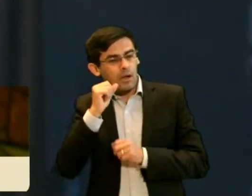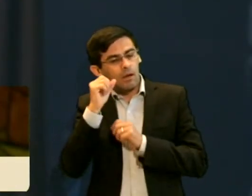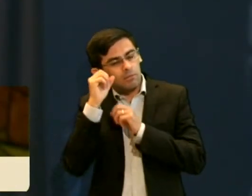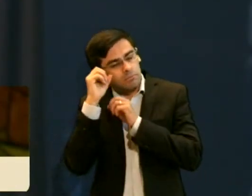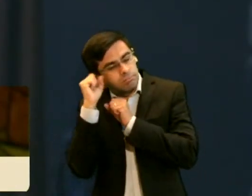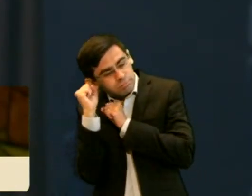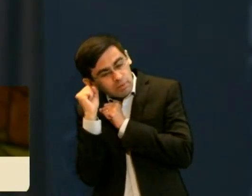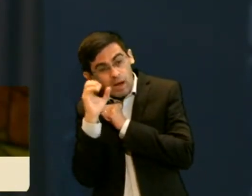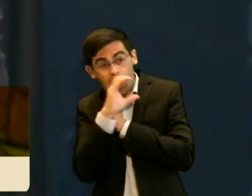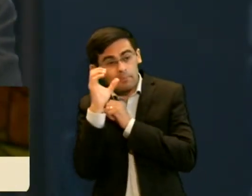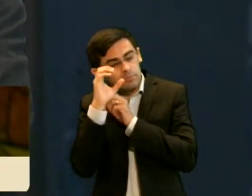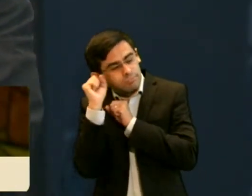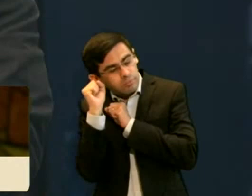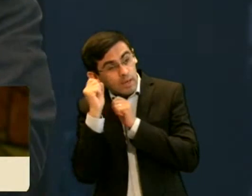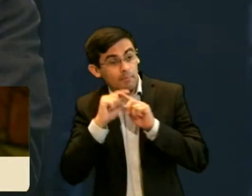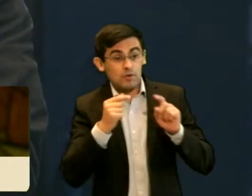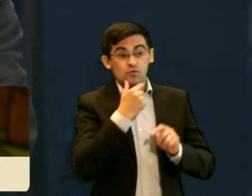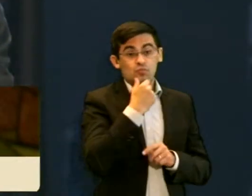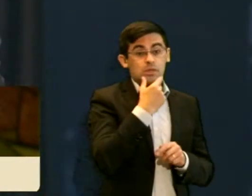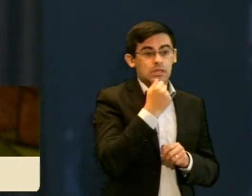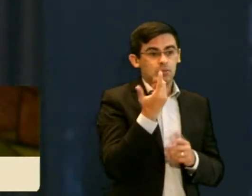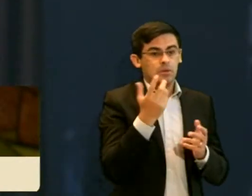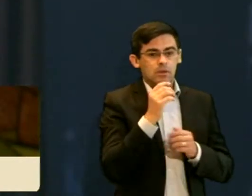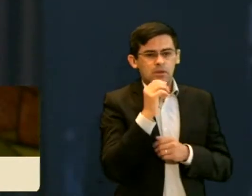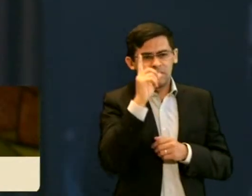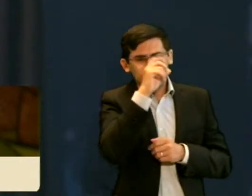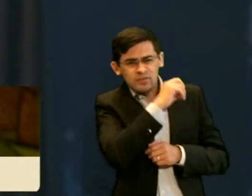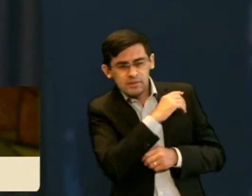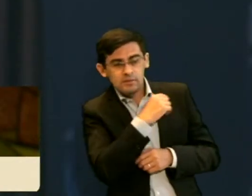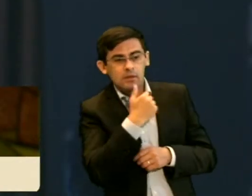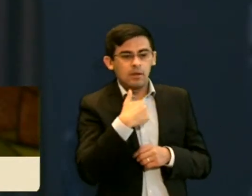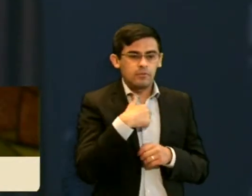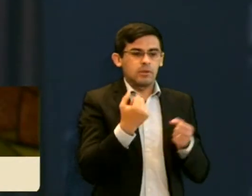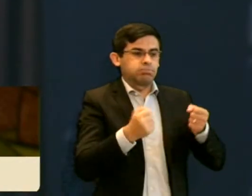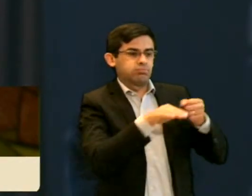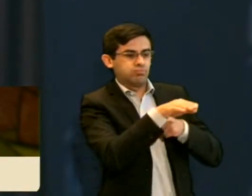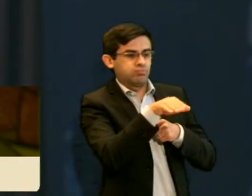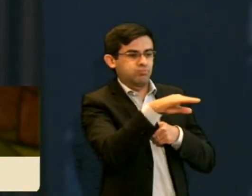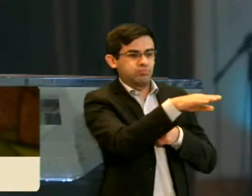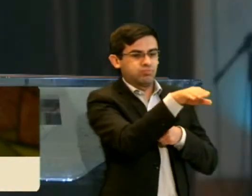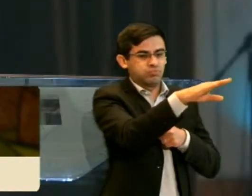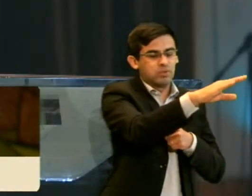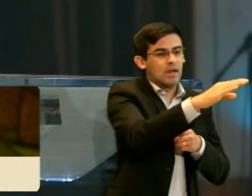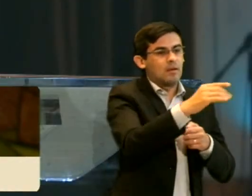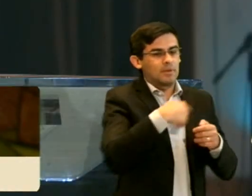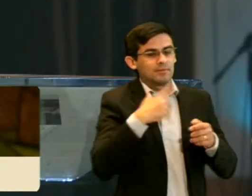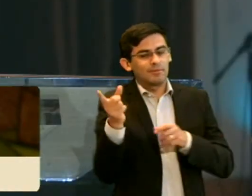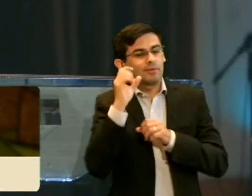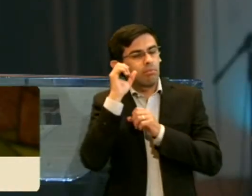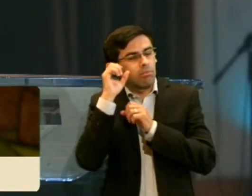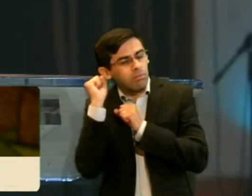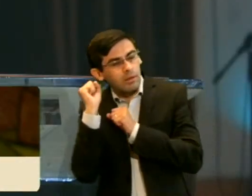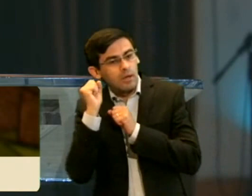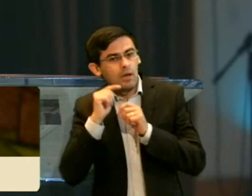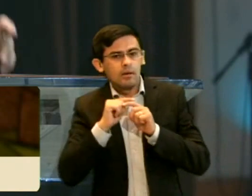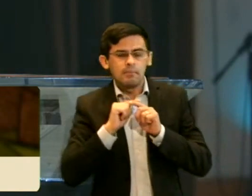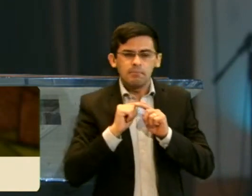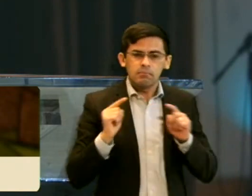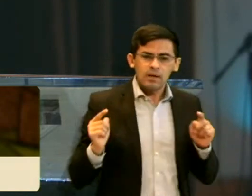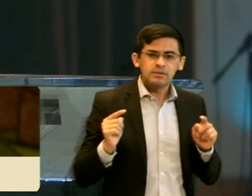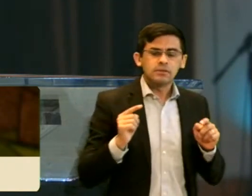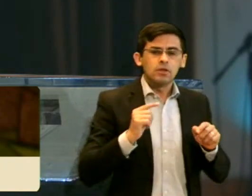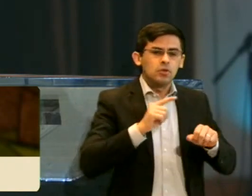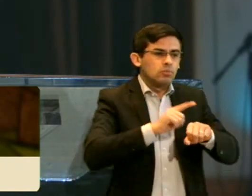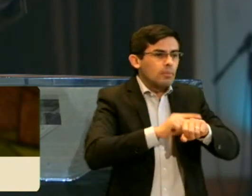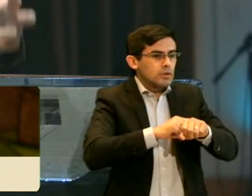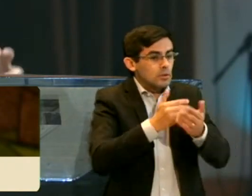Agora o Benício, ele é difícil. Eu falei, eu vou ter que andar um bocado aqui. Mas foi muito interessante, porque